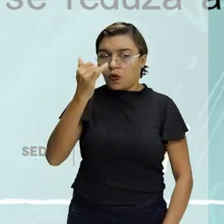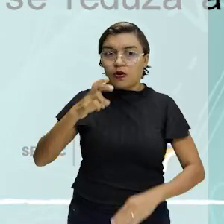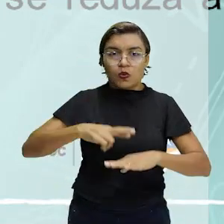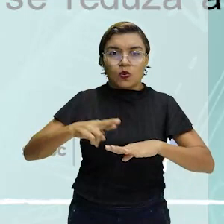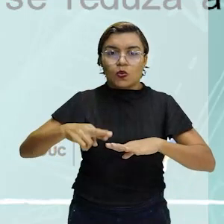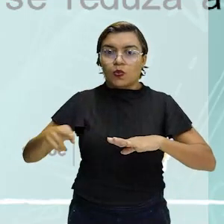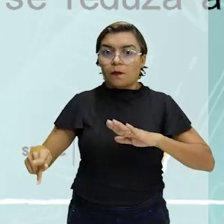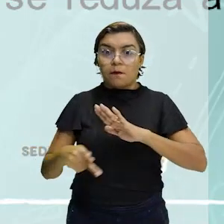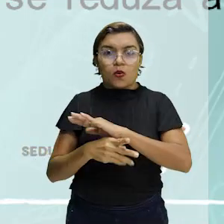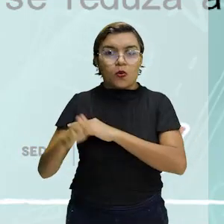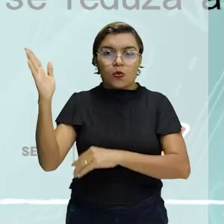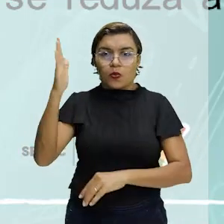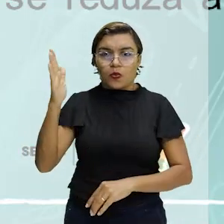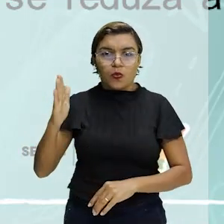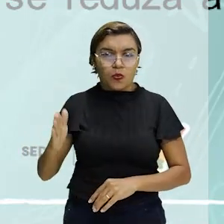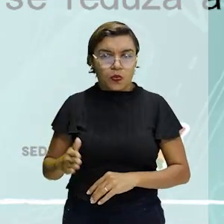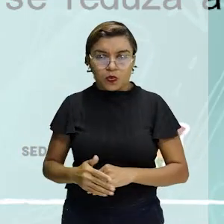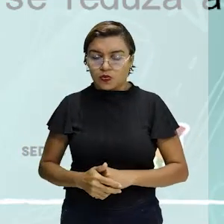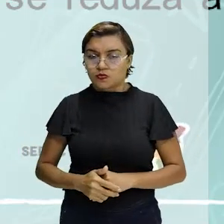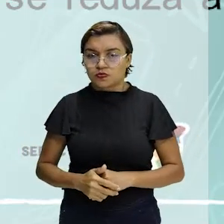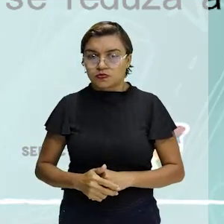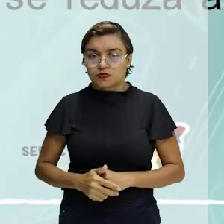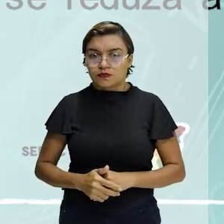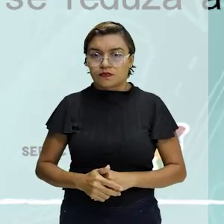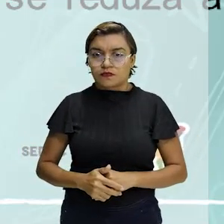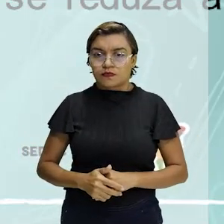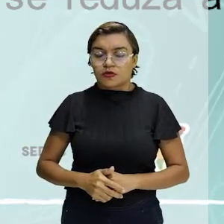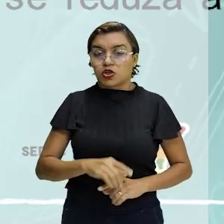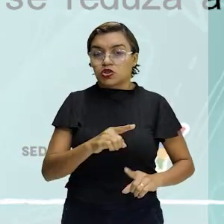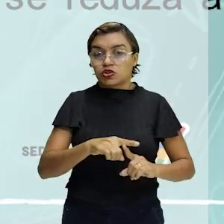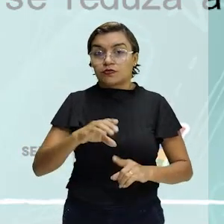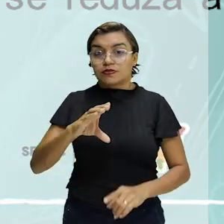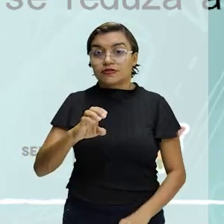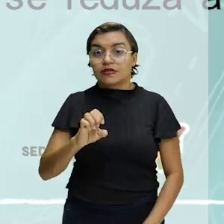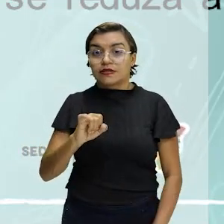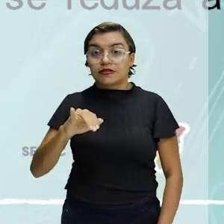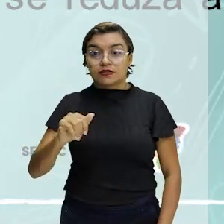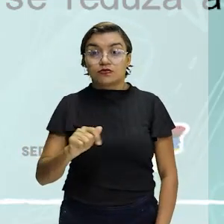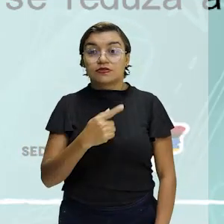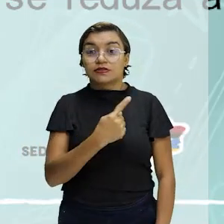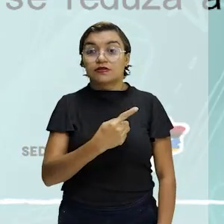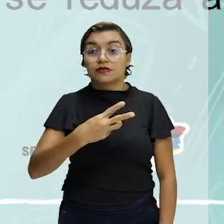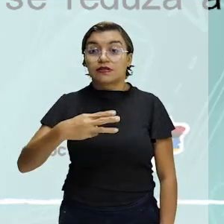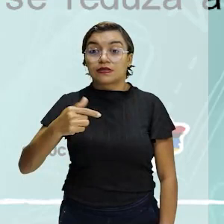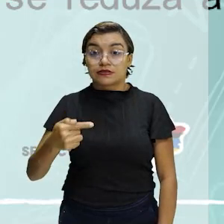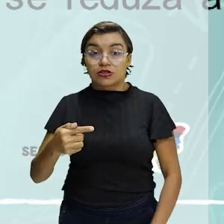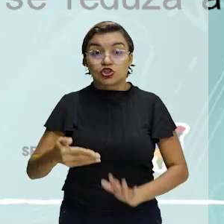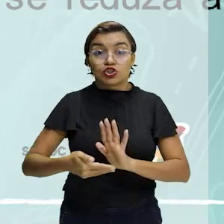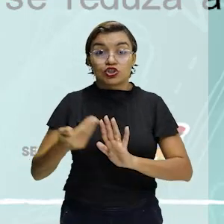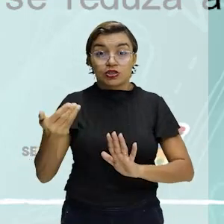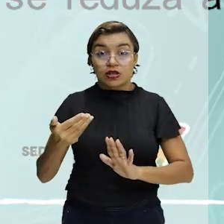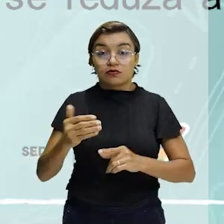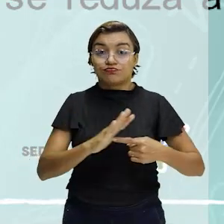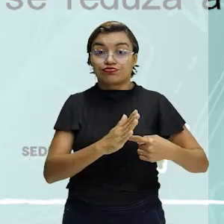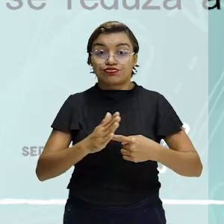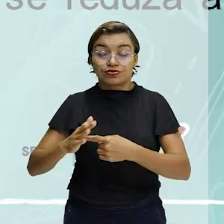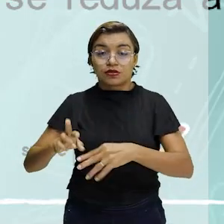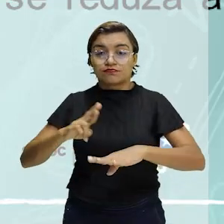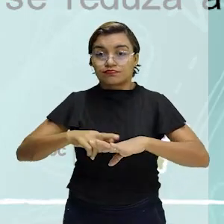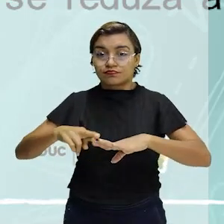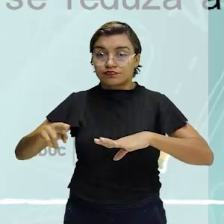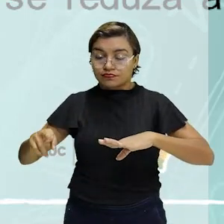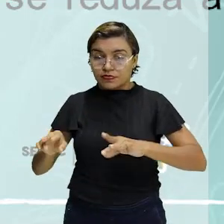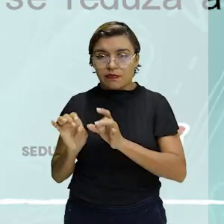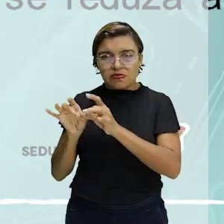radioativo ocorrido no Brasil, quando uma amostra de césio-137, removida de um aparelho de